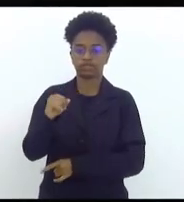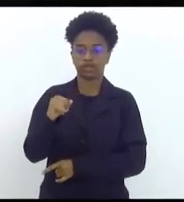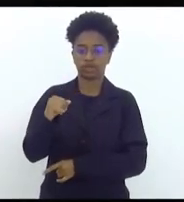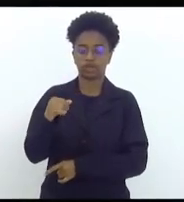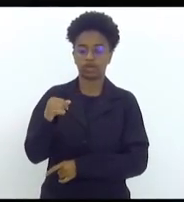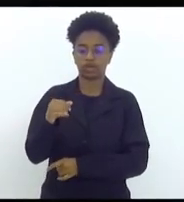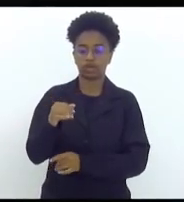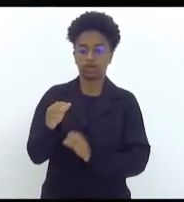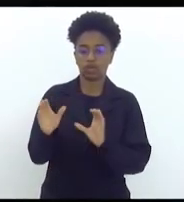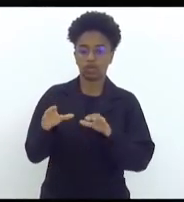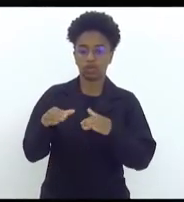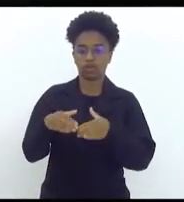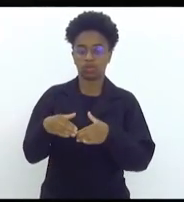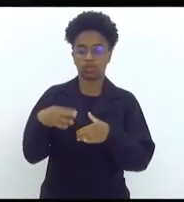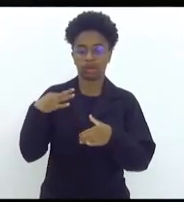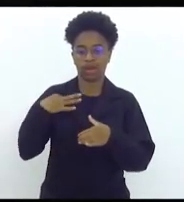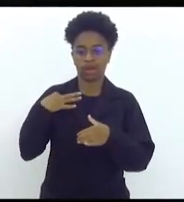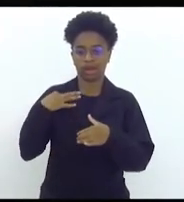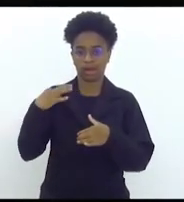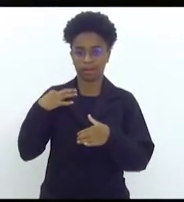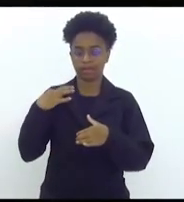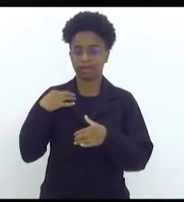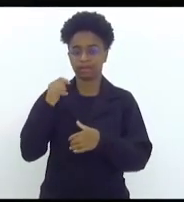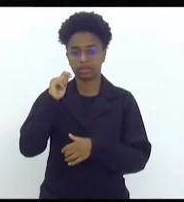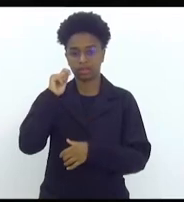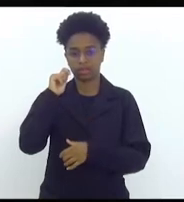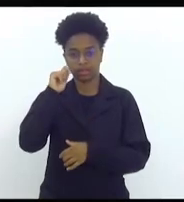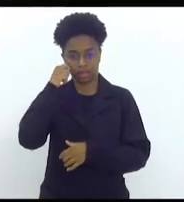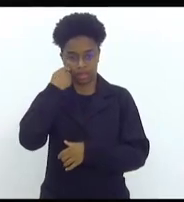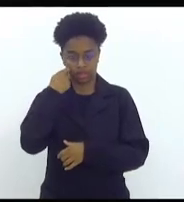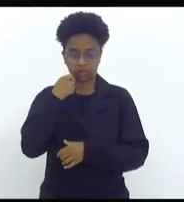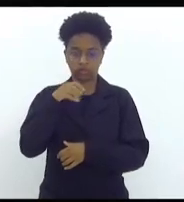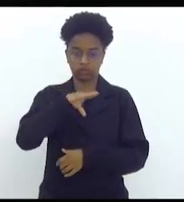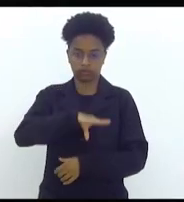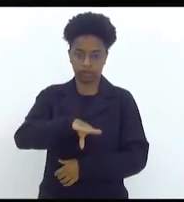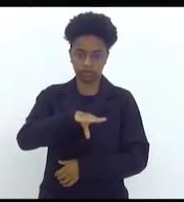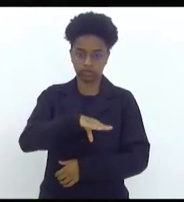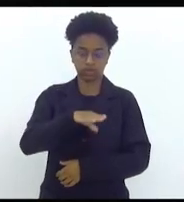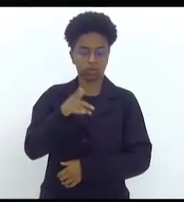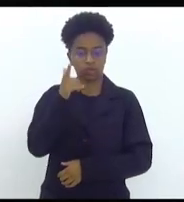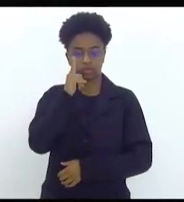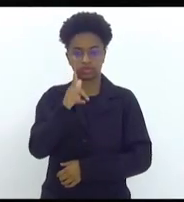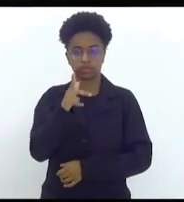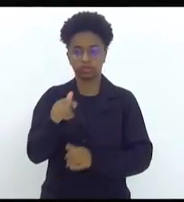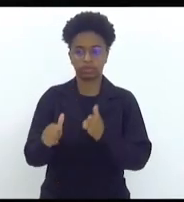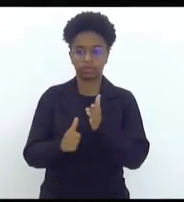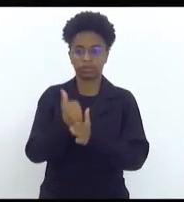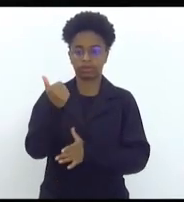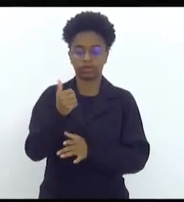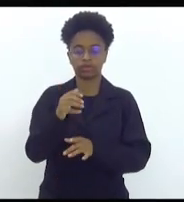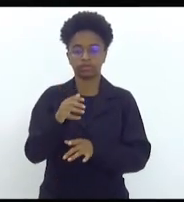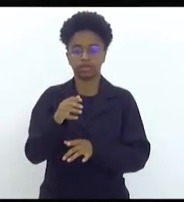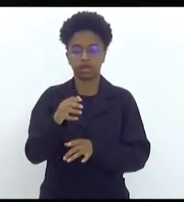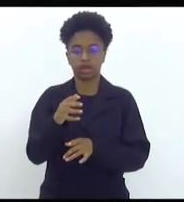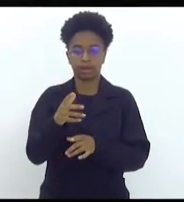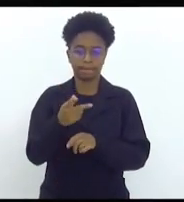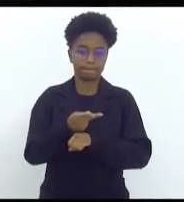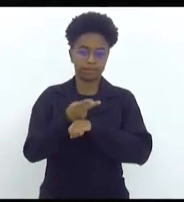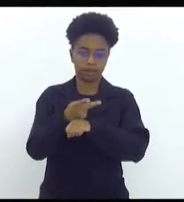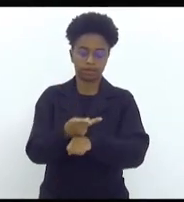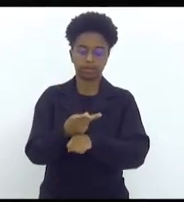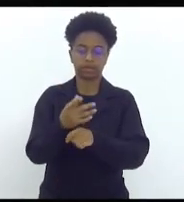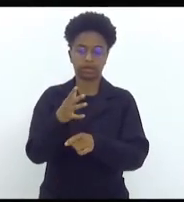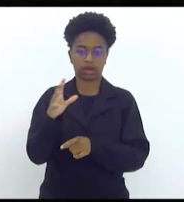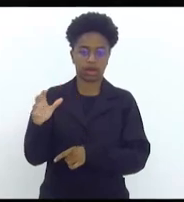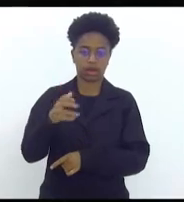camisas negras do Vasco pegou o primeiro título de campeão carioca seja jovem estudante hip